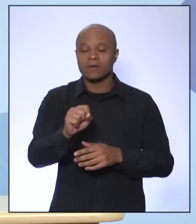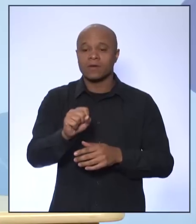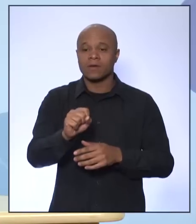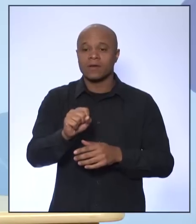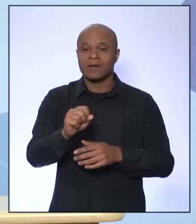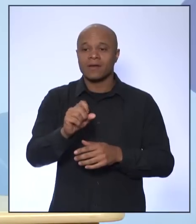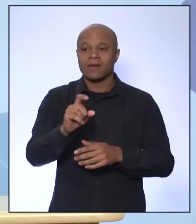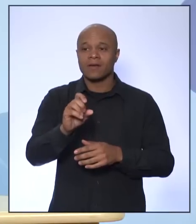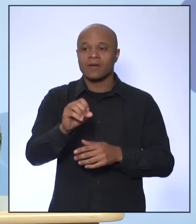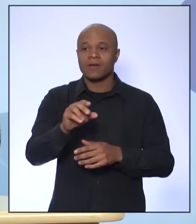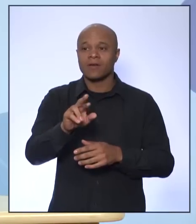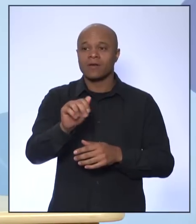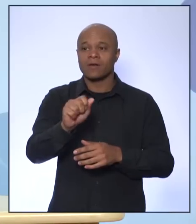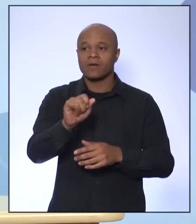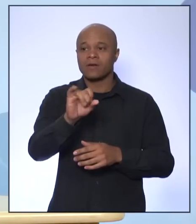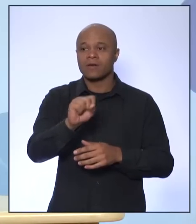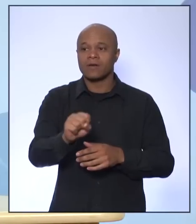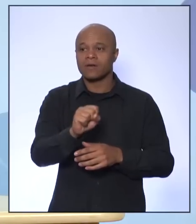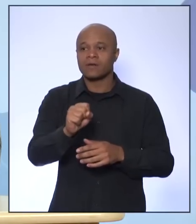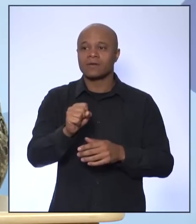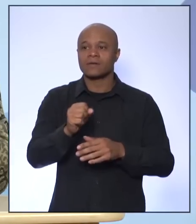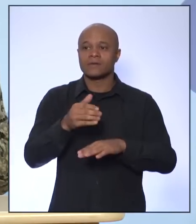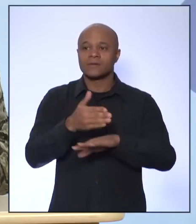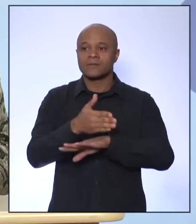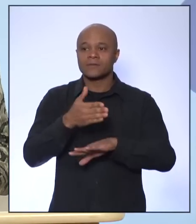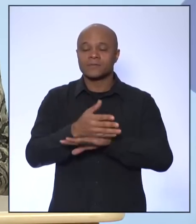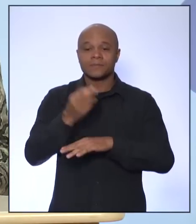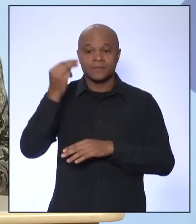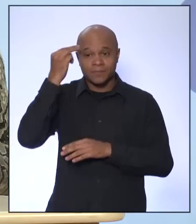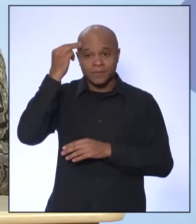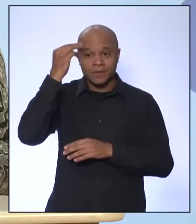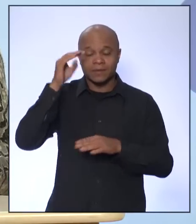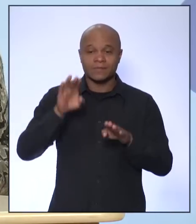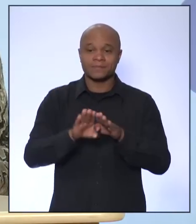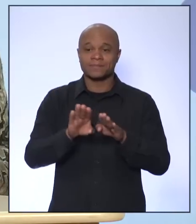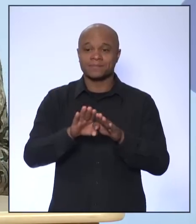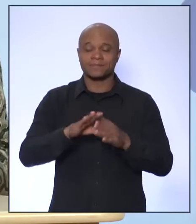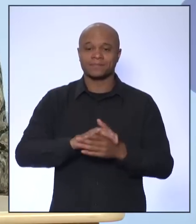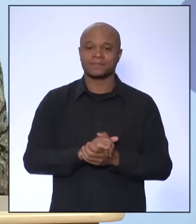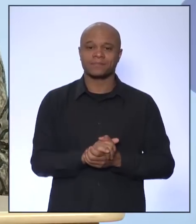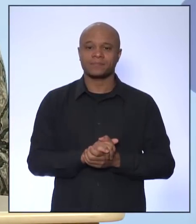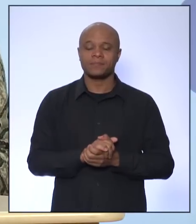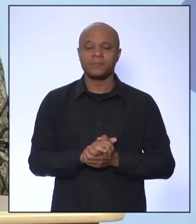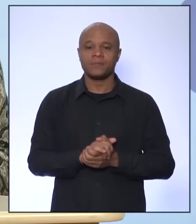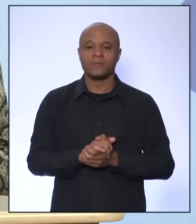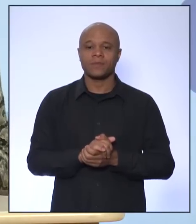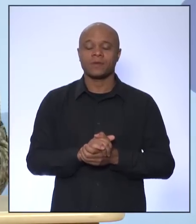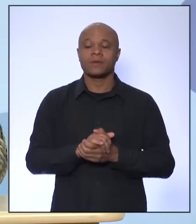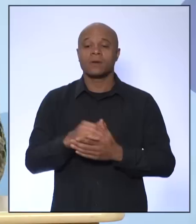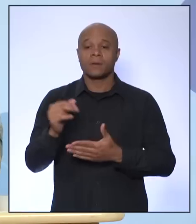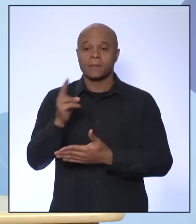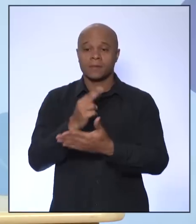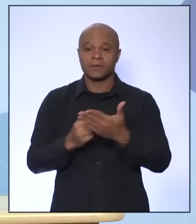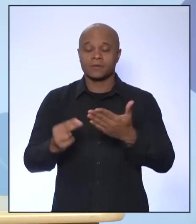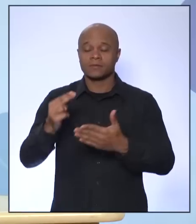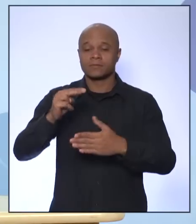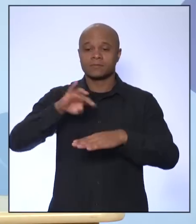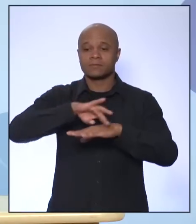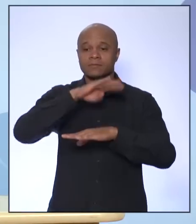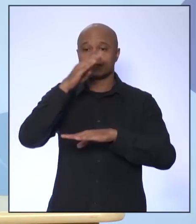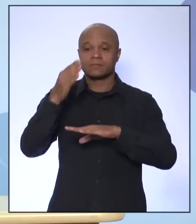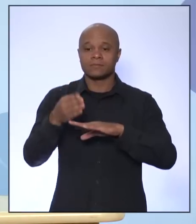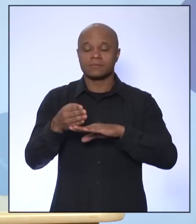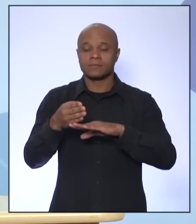fontes faladas, elas fazem parte da nossa memória. Em relação às pinturas nas cavernas, se chamam